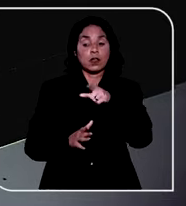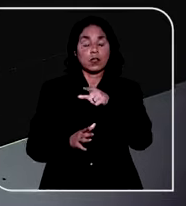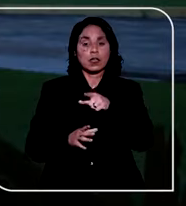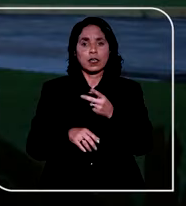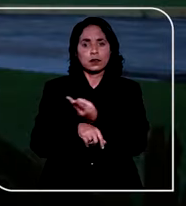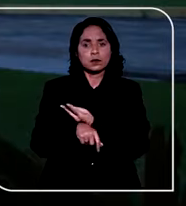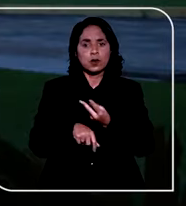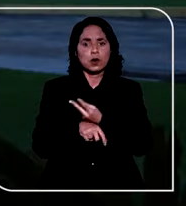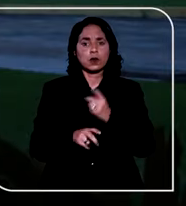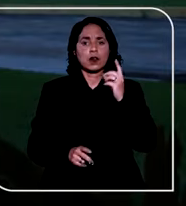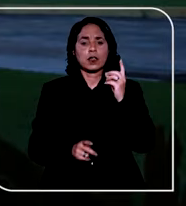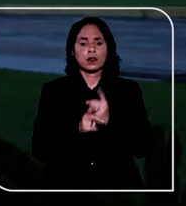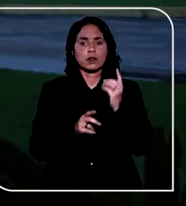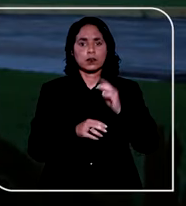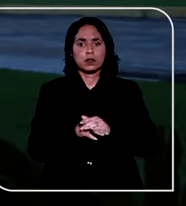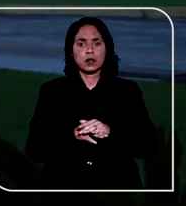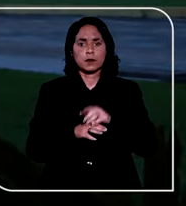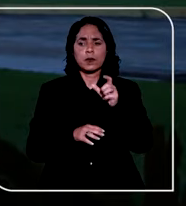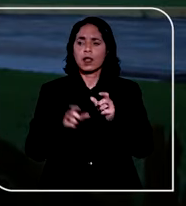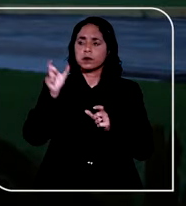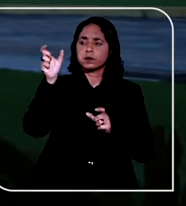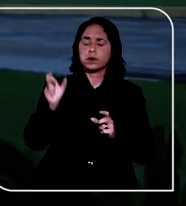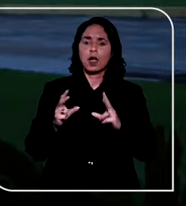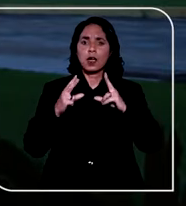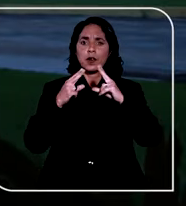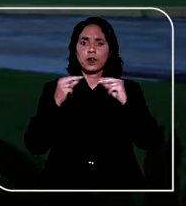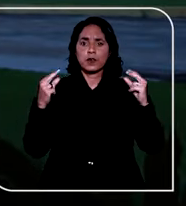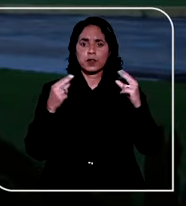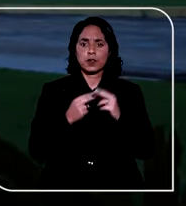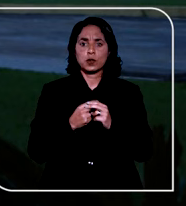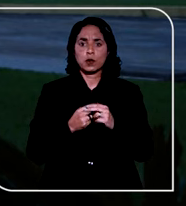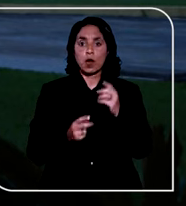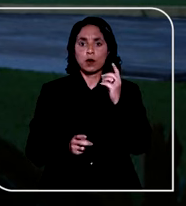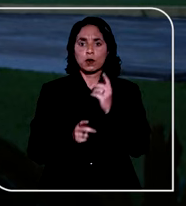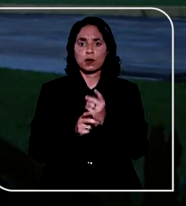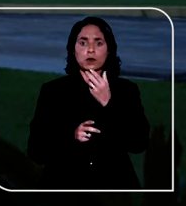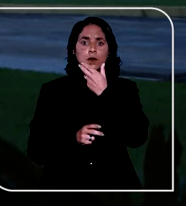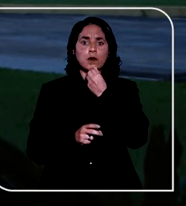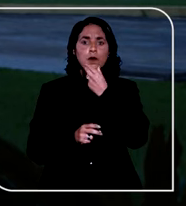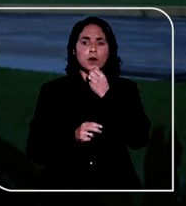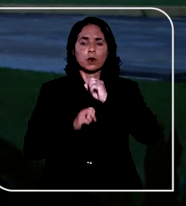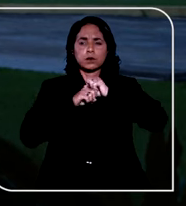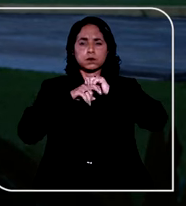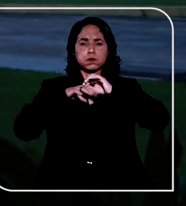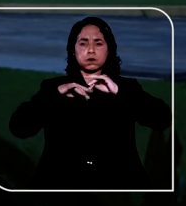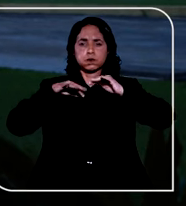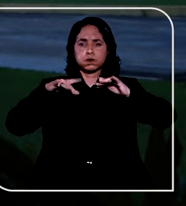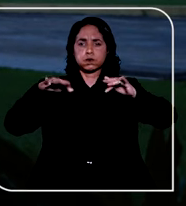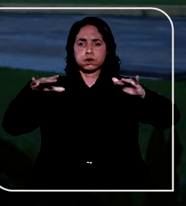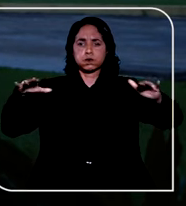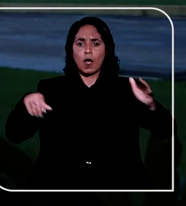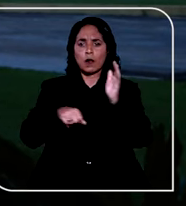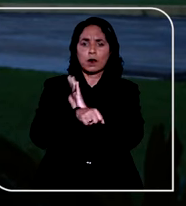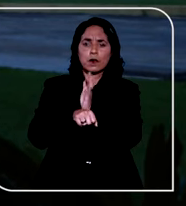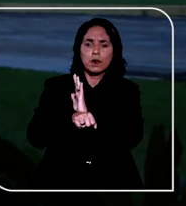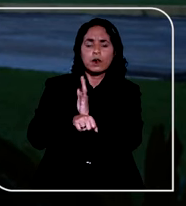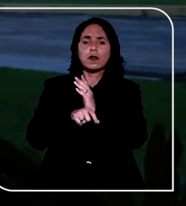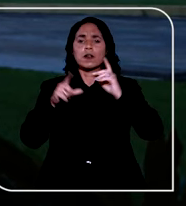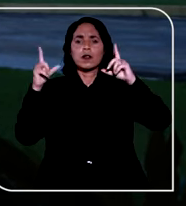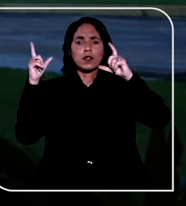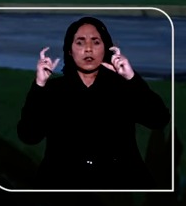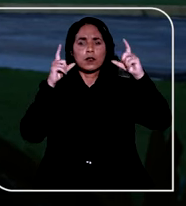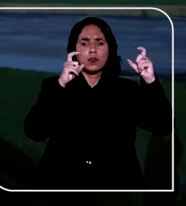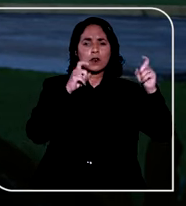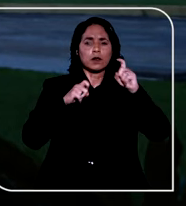pedofilia em razão do conteúdo virtual Foi verificado que o homem disponibilizou transmitiu e divulgou vídeos e fotos com